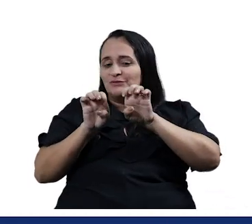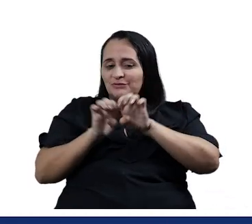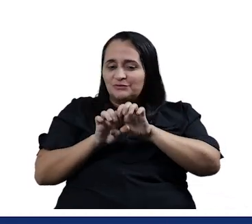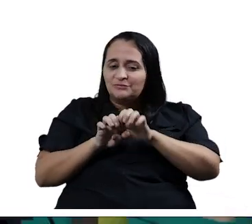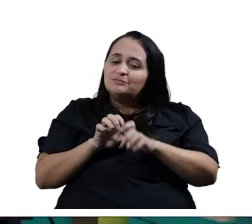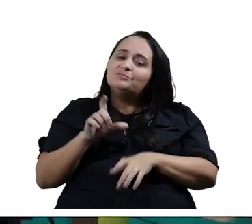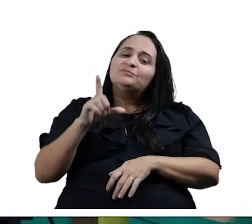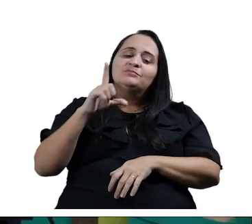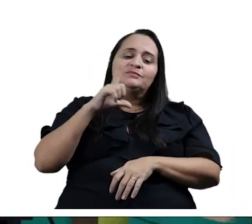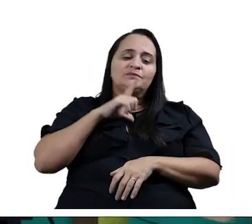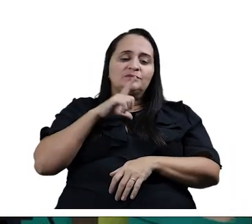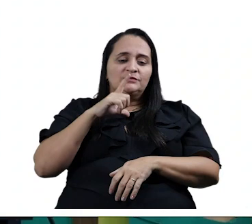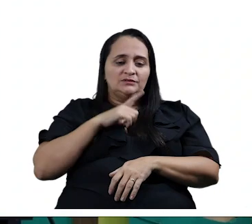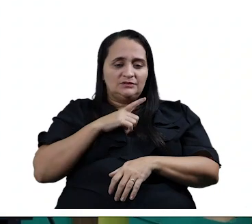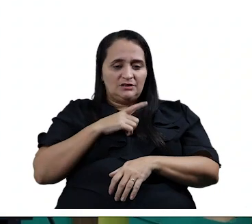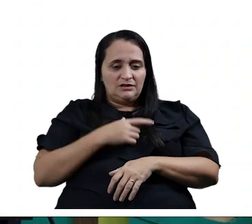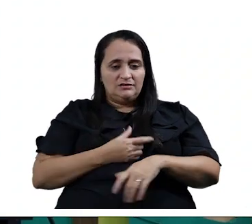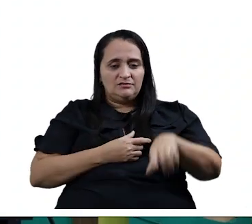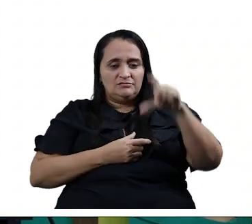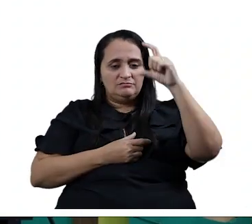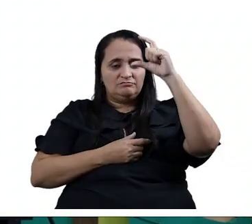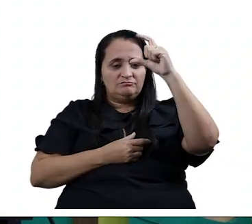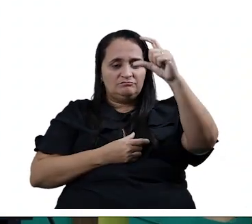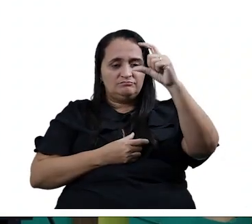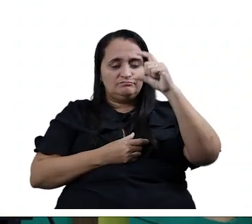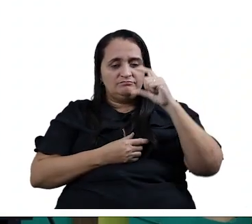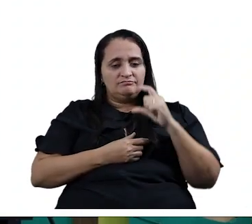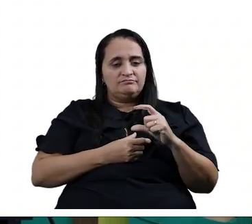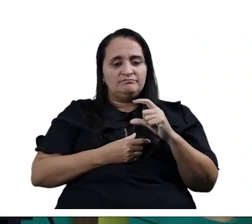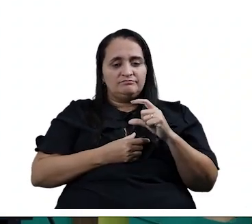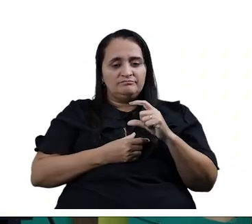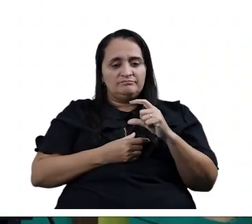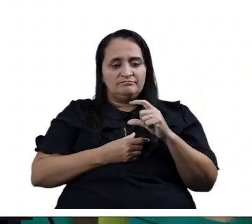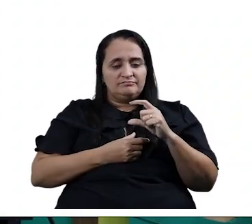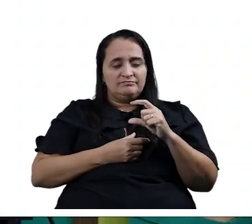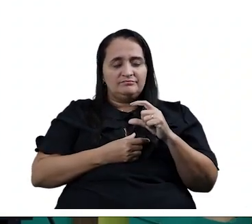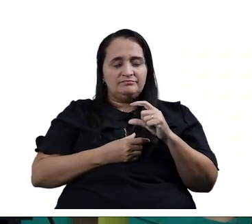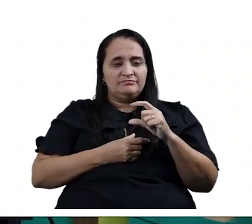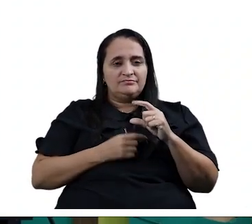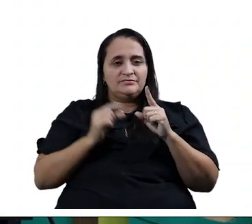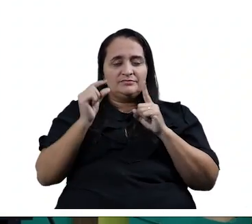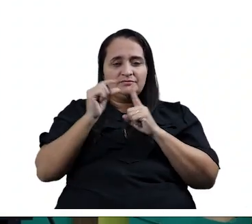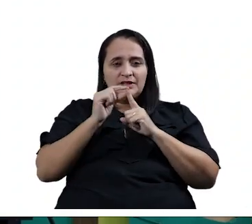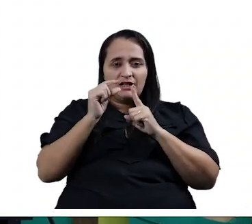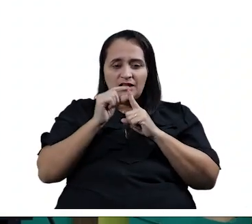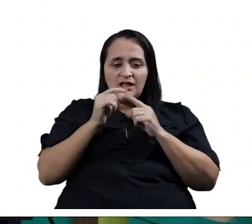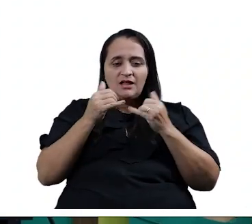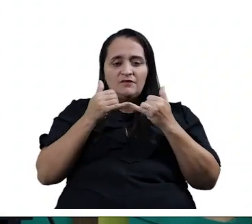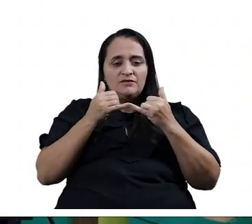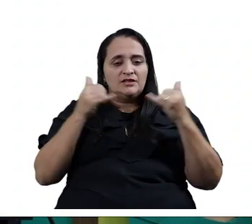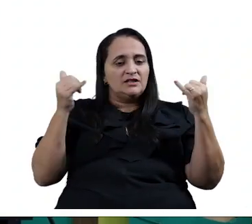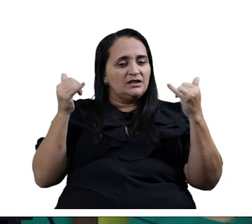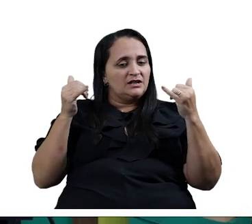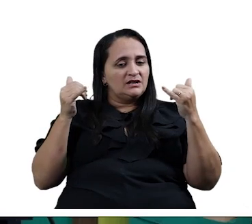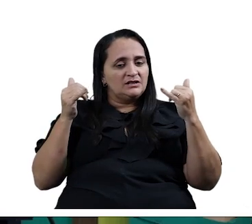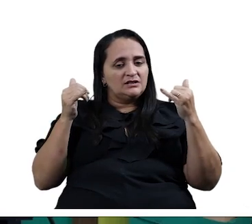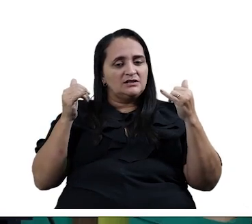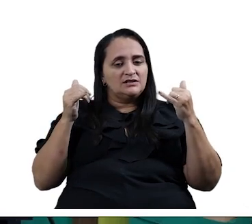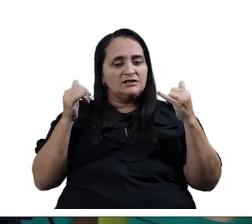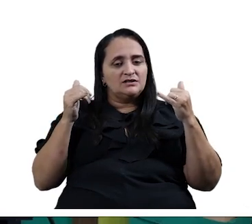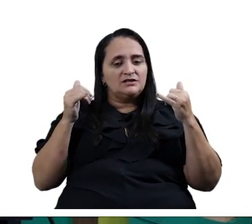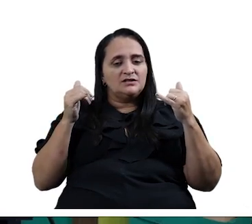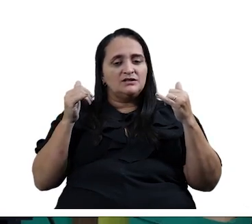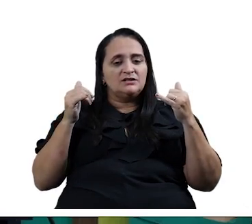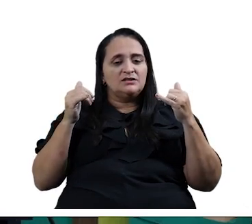texto. Ele tem um bloquinho, 2 bloquinhos aqui de palavras, né, de